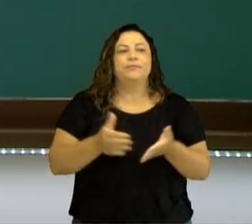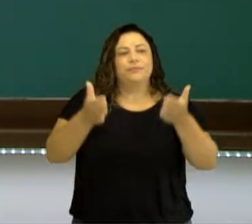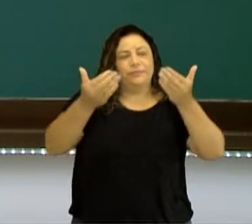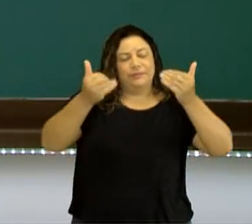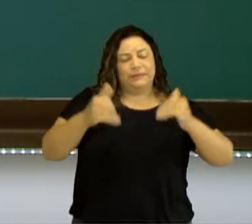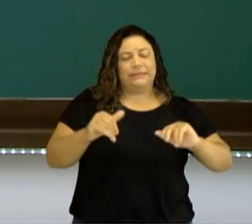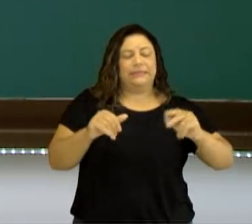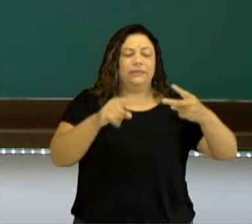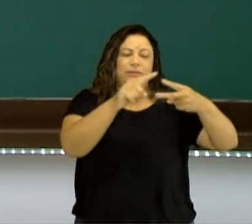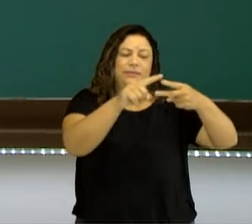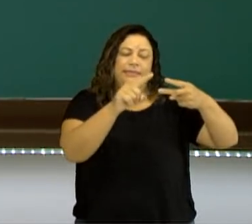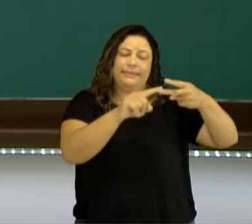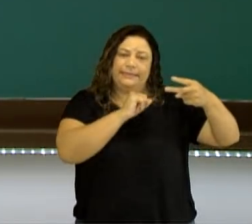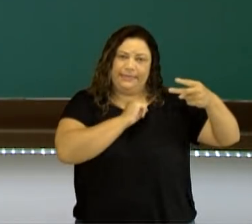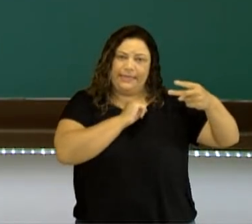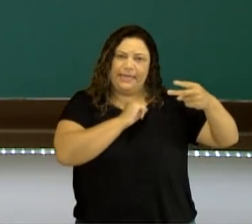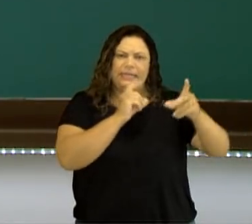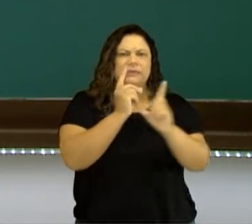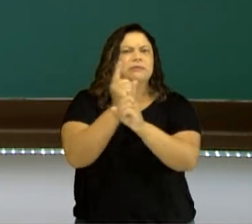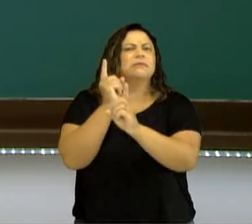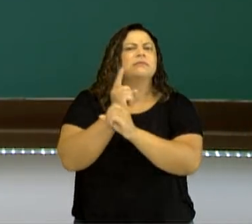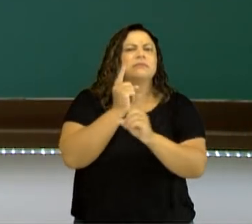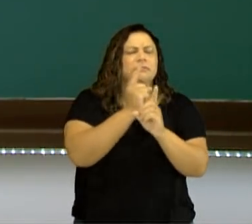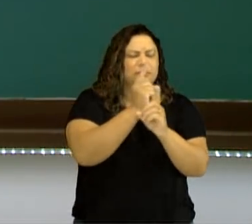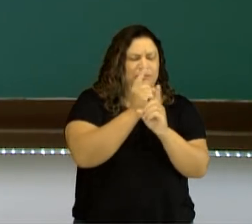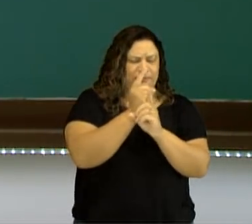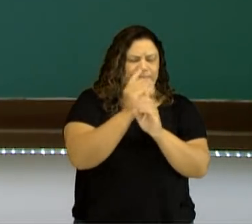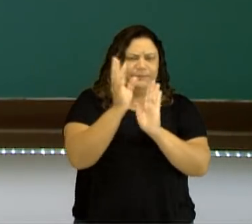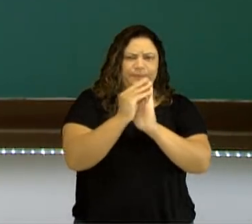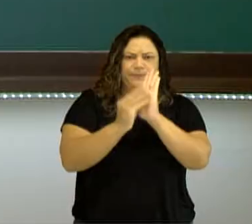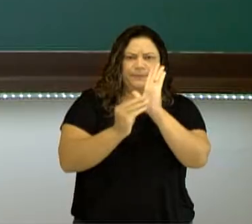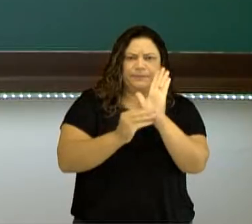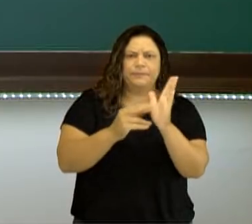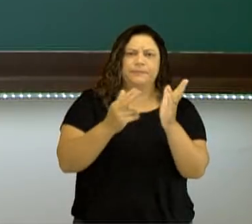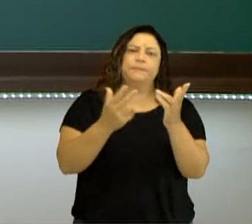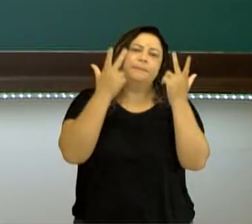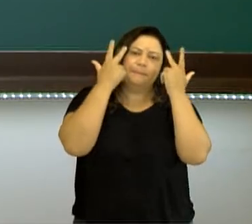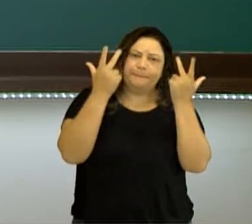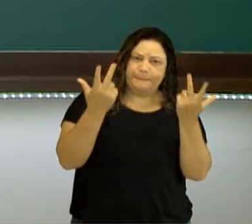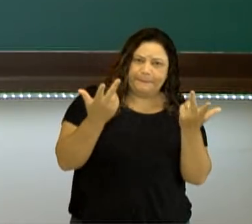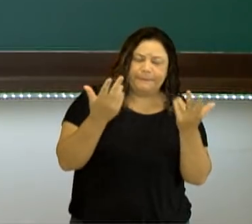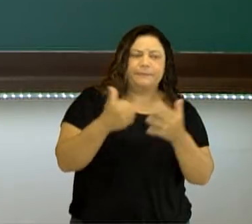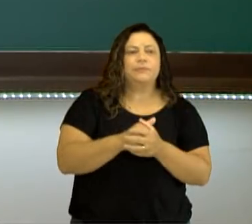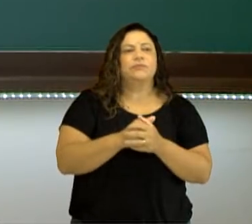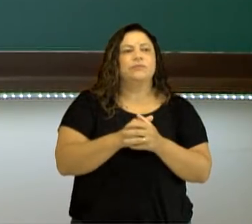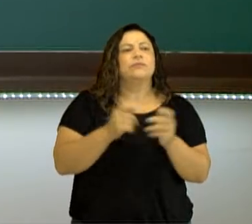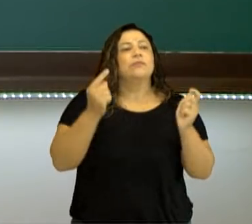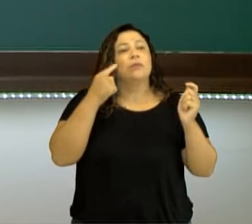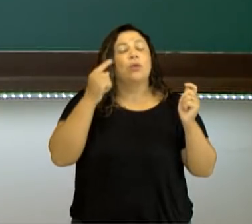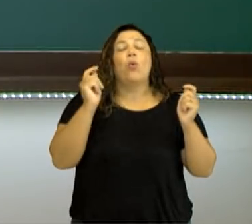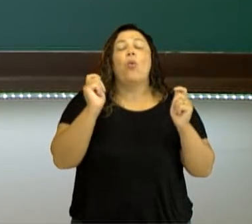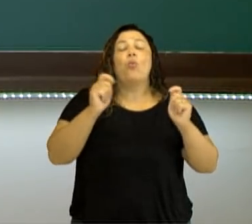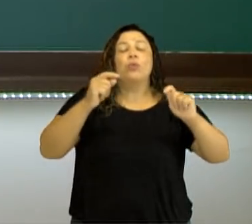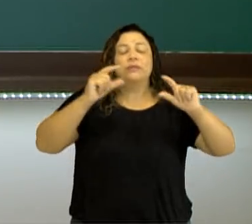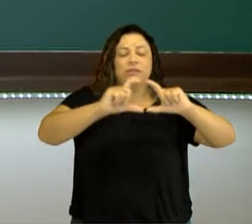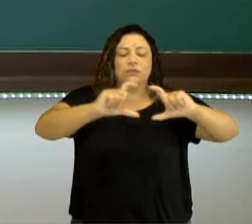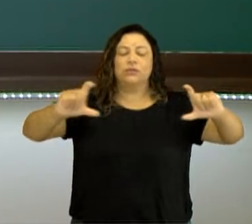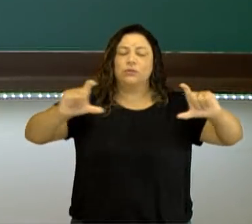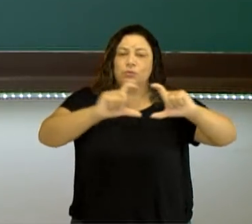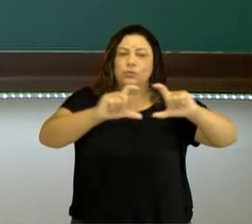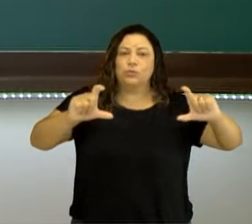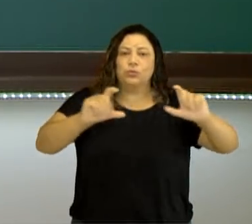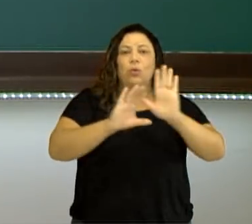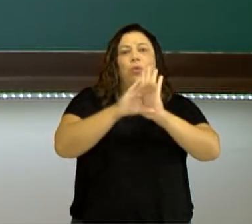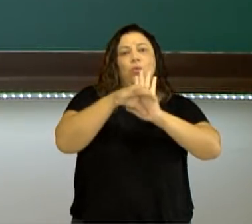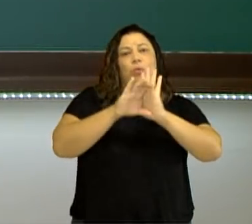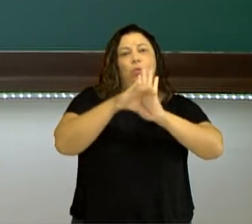intervalos, encontraremos os elementos em comum. Eu vou deixar essa lâmina aqui para você copiar só esse conceito que